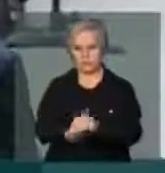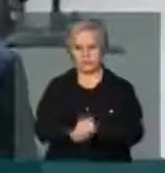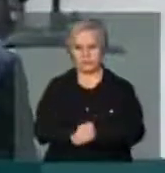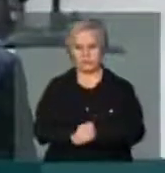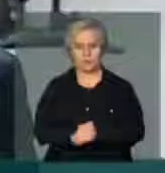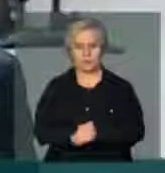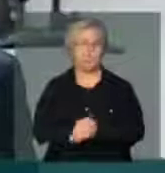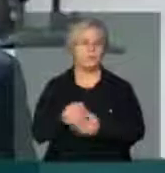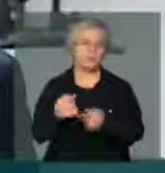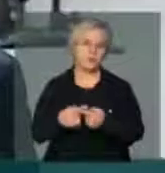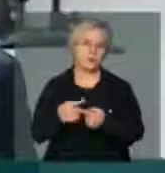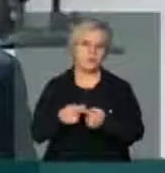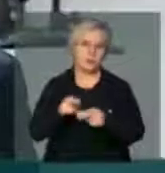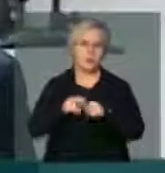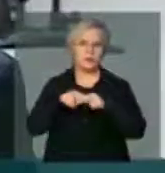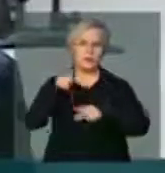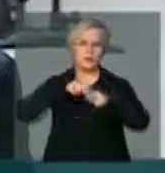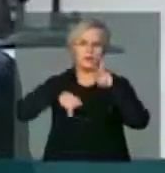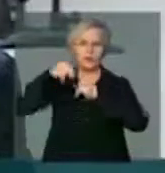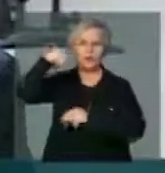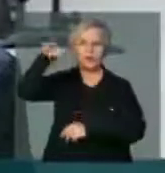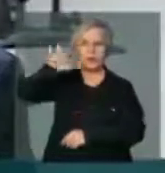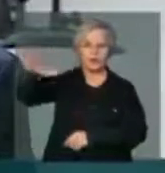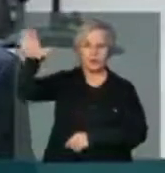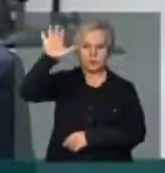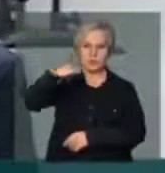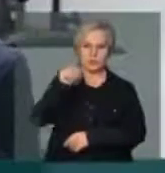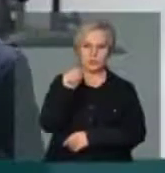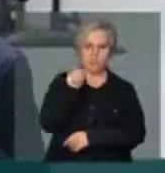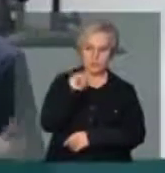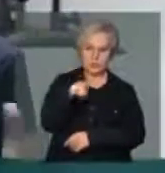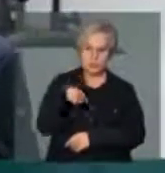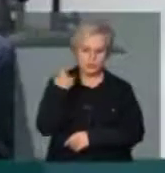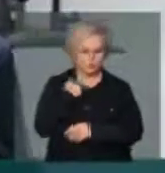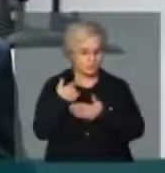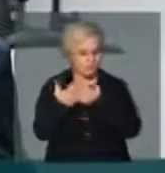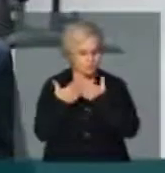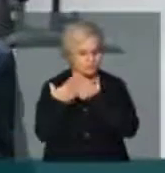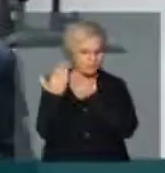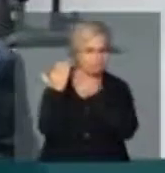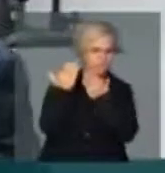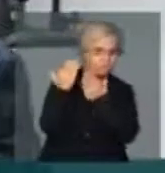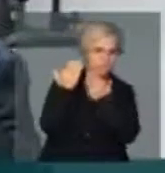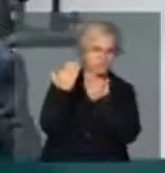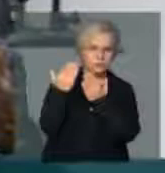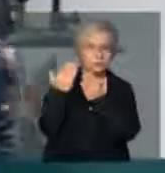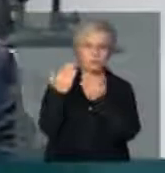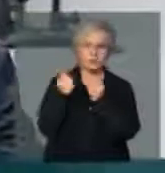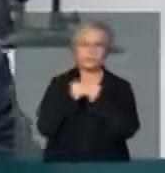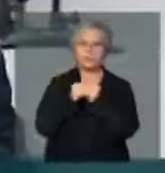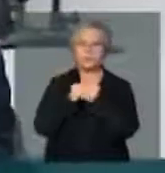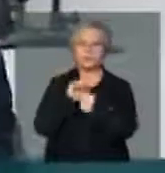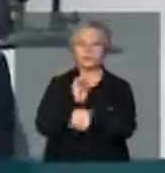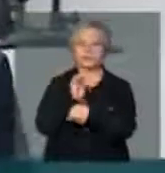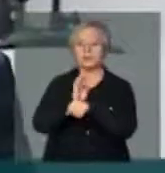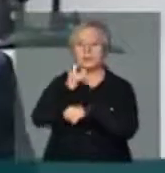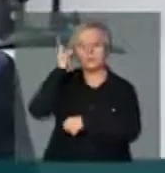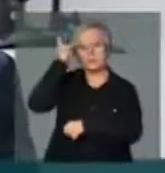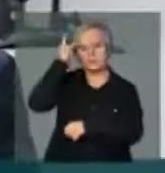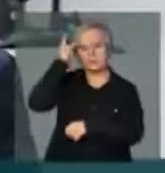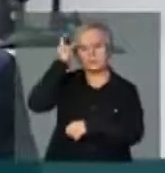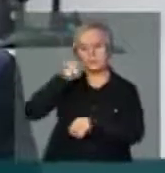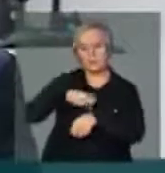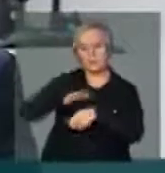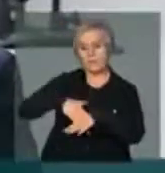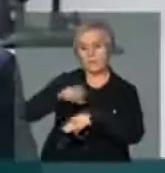o povo nordestino é um povo que, se nós formos analisar o estado de São Paulo, os estados mais